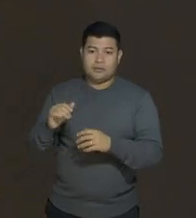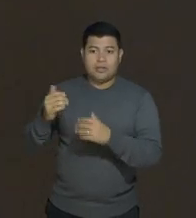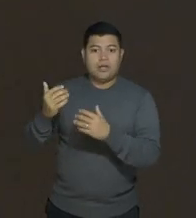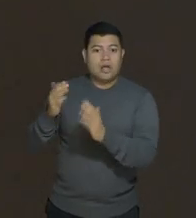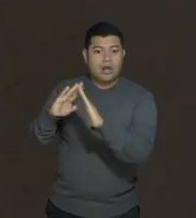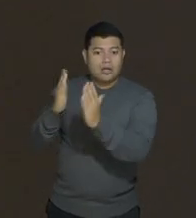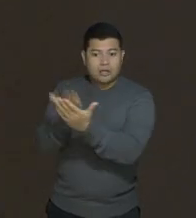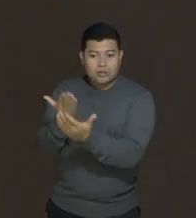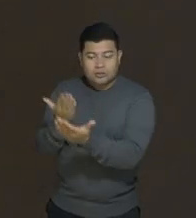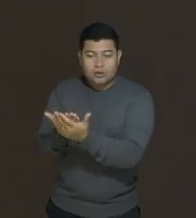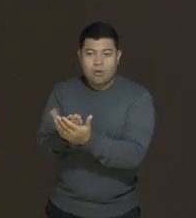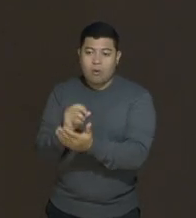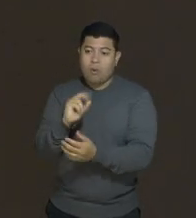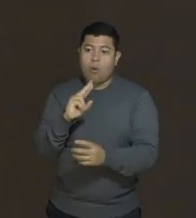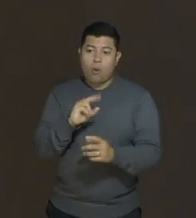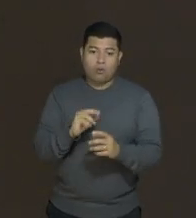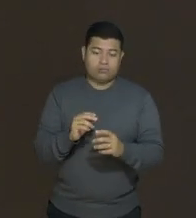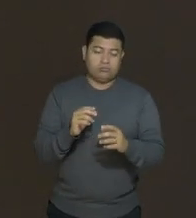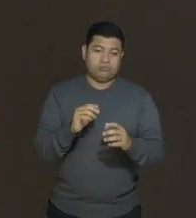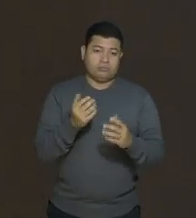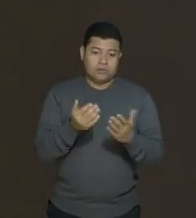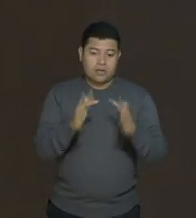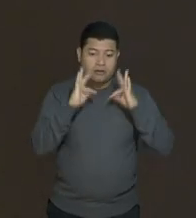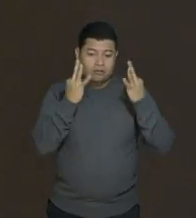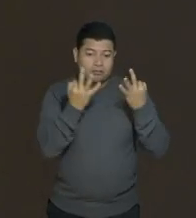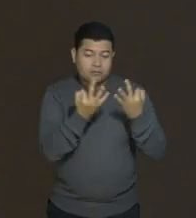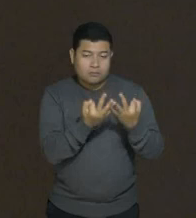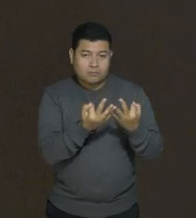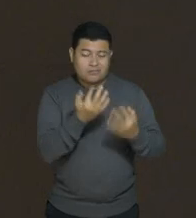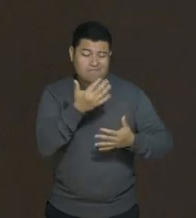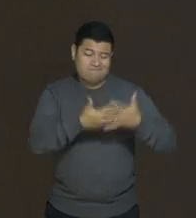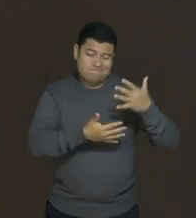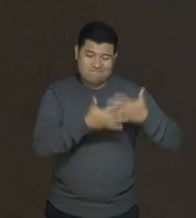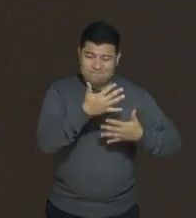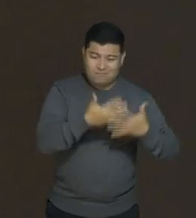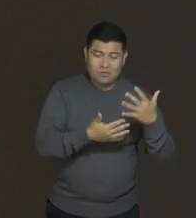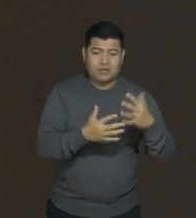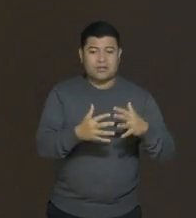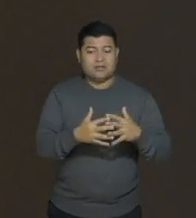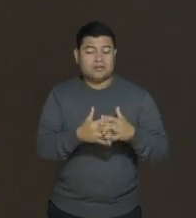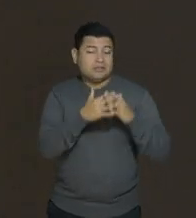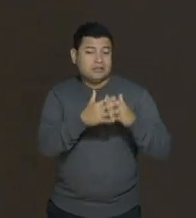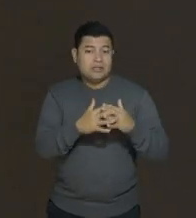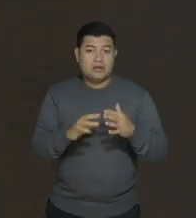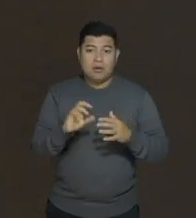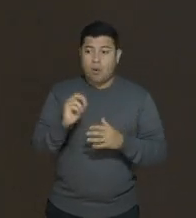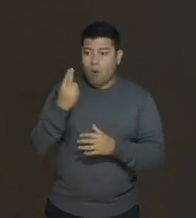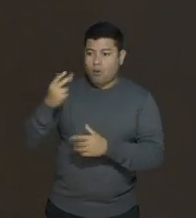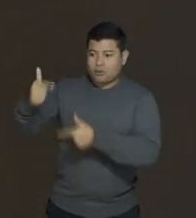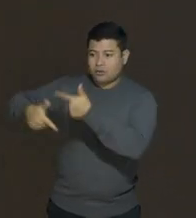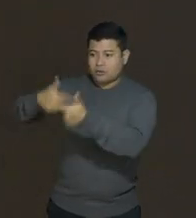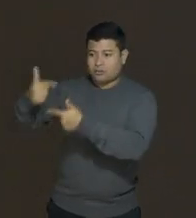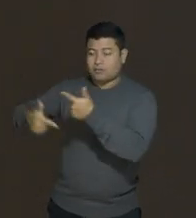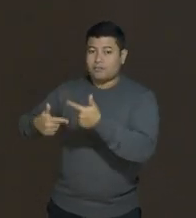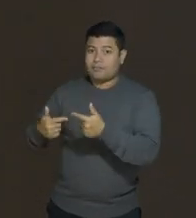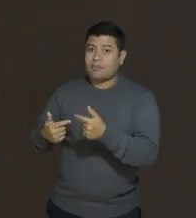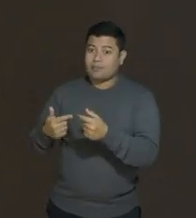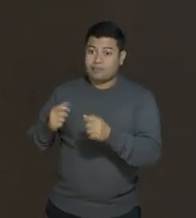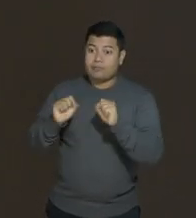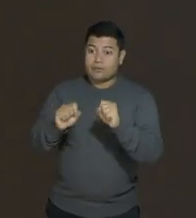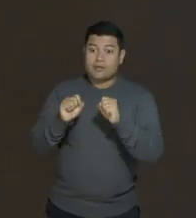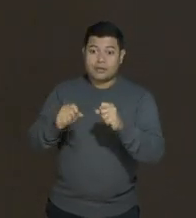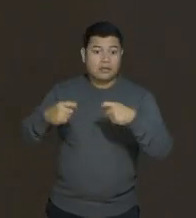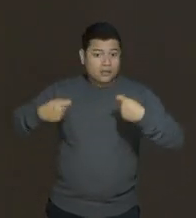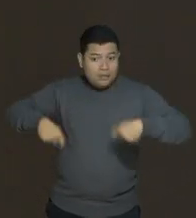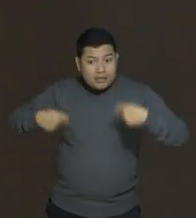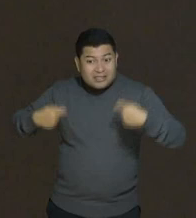no nível familiar. Ele atrapalha no nível de trabalho. Ele tem que atrapalhar a vida da pessoa para a